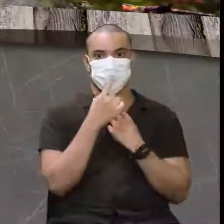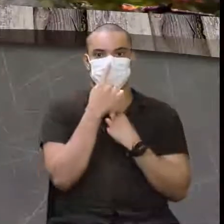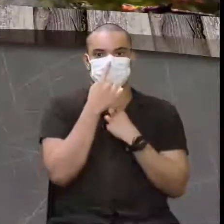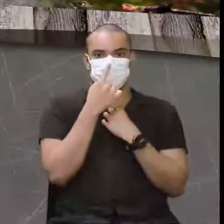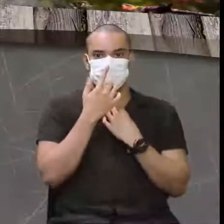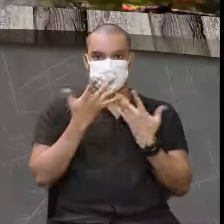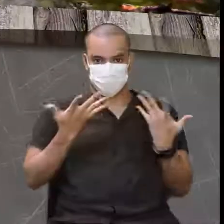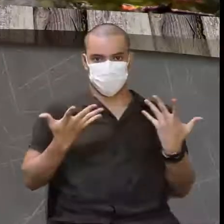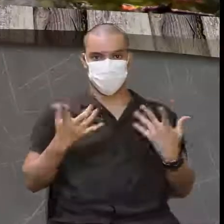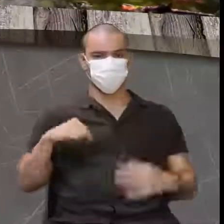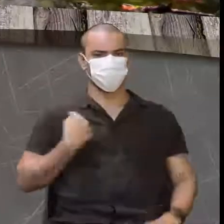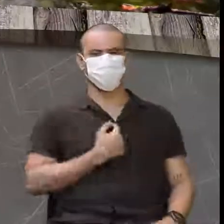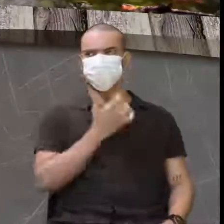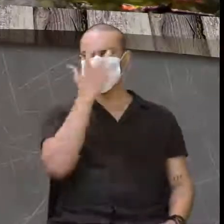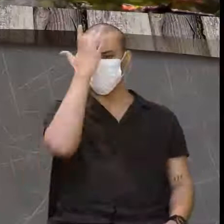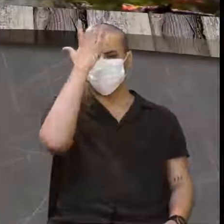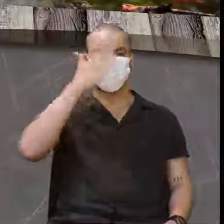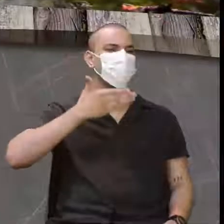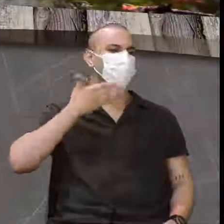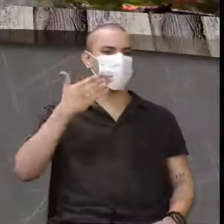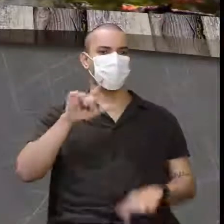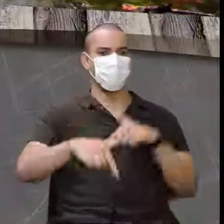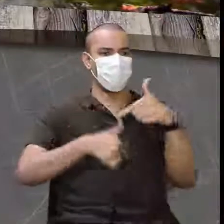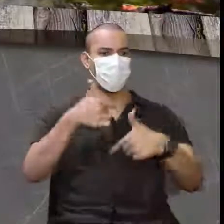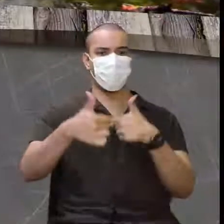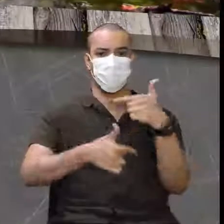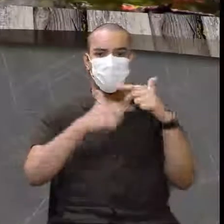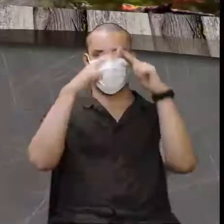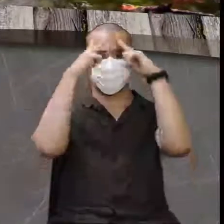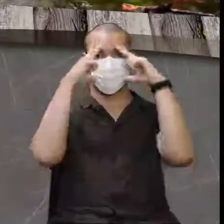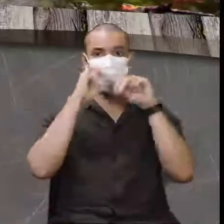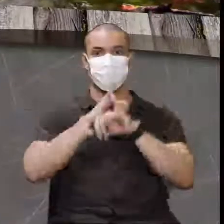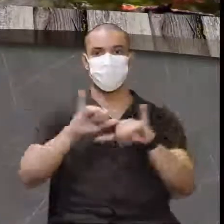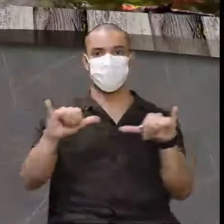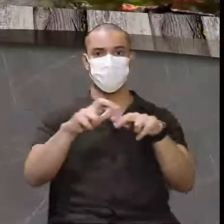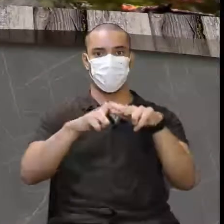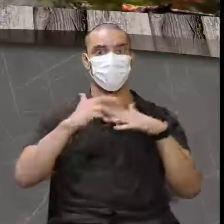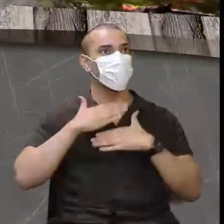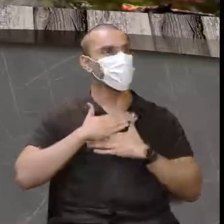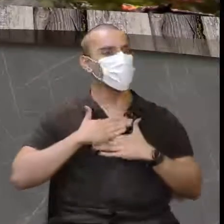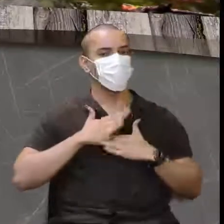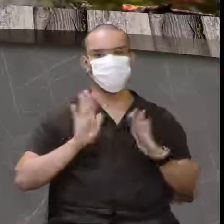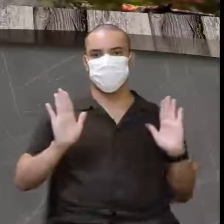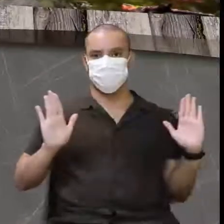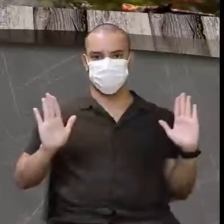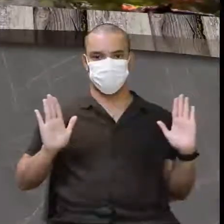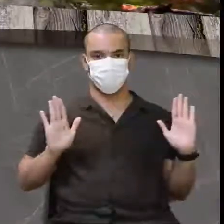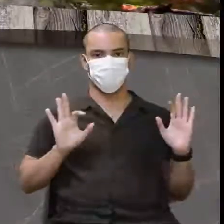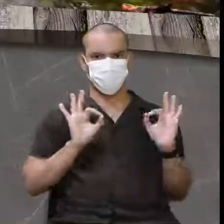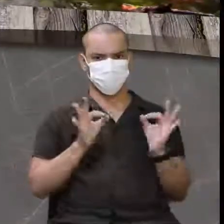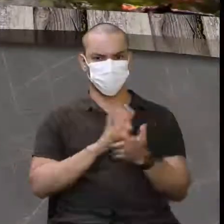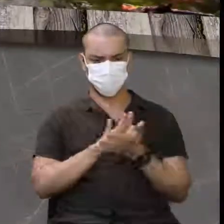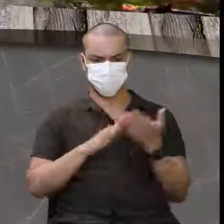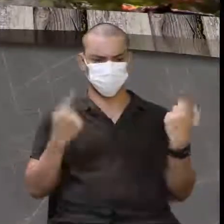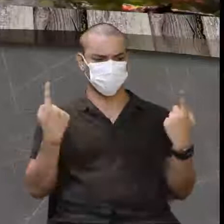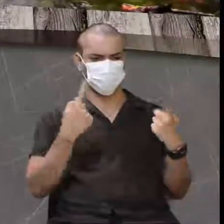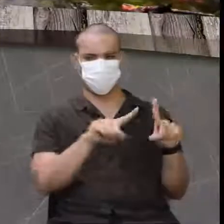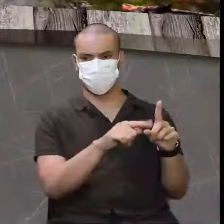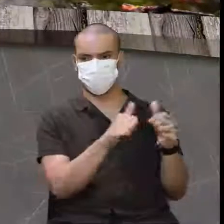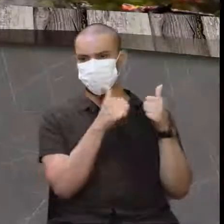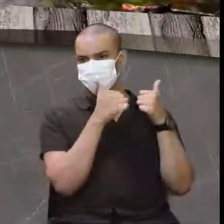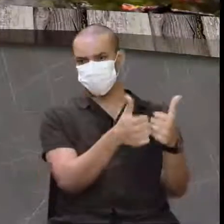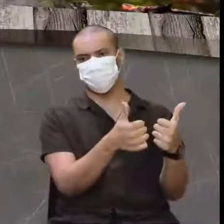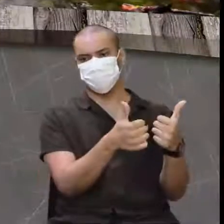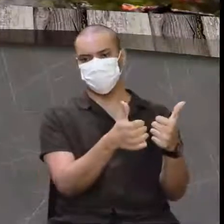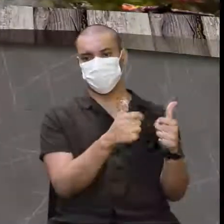afinidade, a gente vai tendo maior facilidade para trabalhar, ok? Então, ele gostava de plantas, tranquilo, nada contra, Mendo, né? Tudo bem,